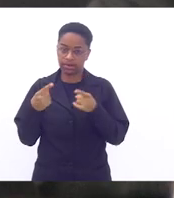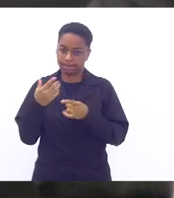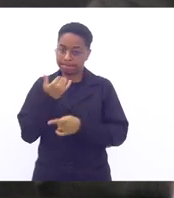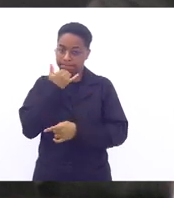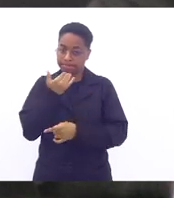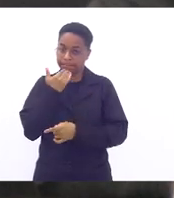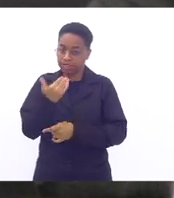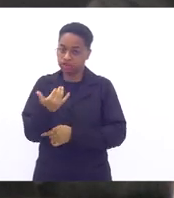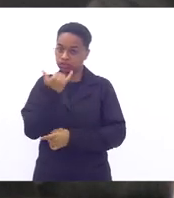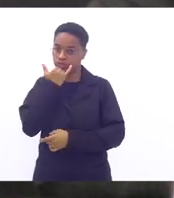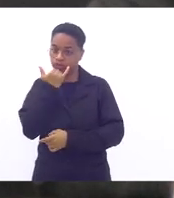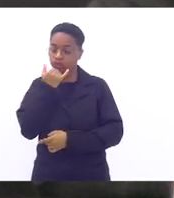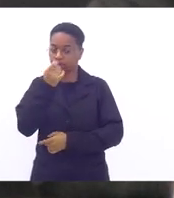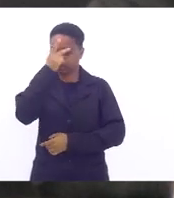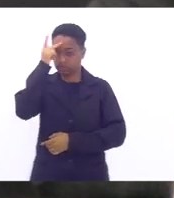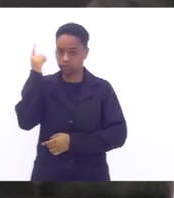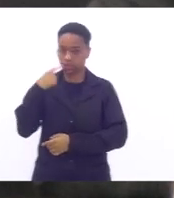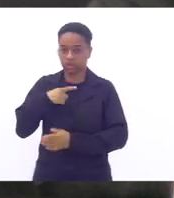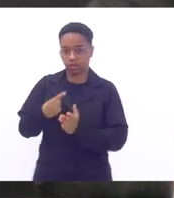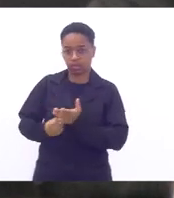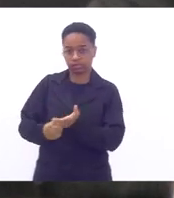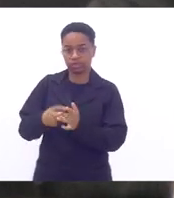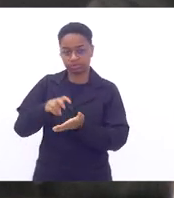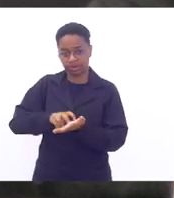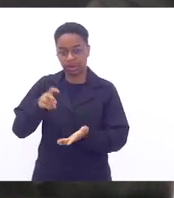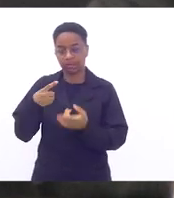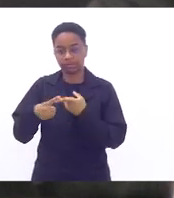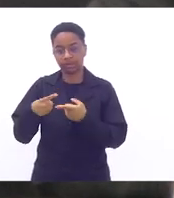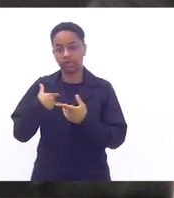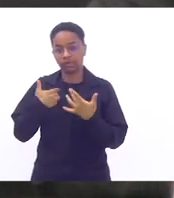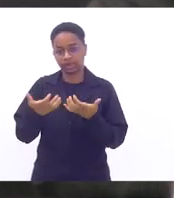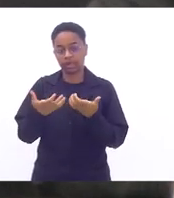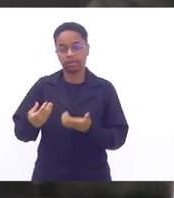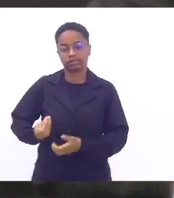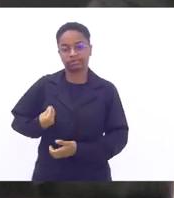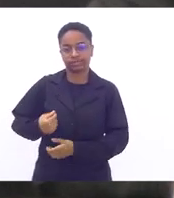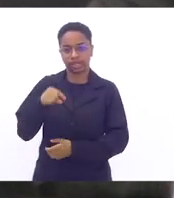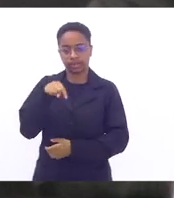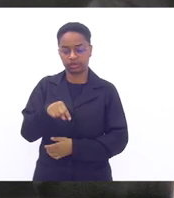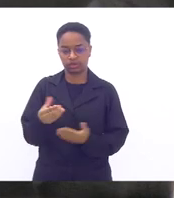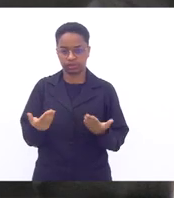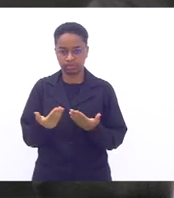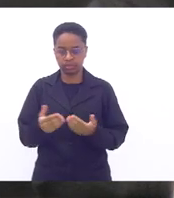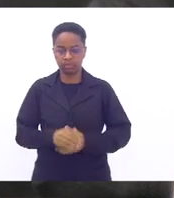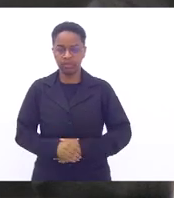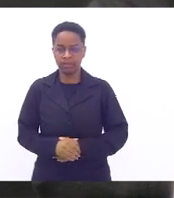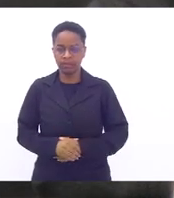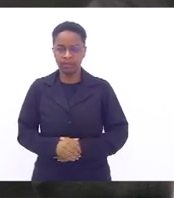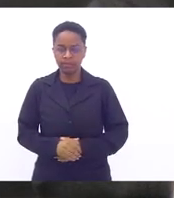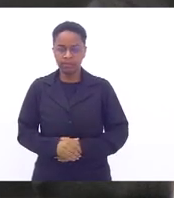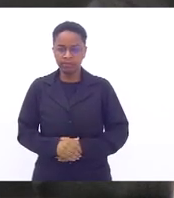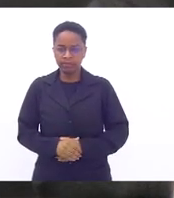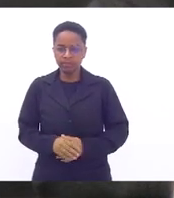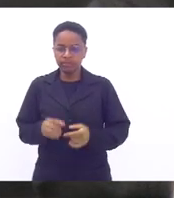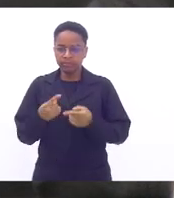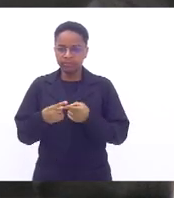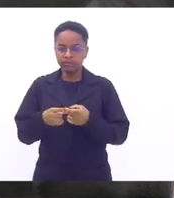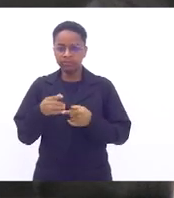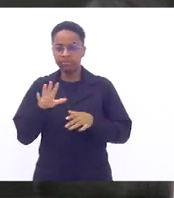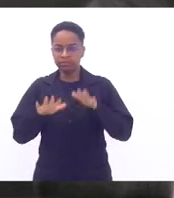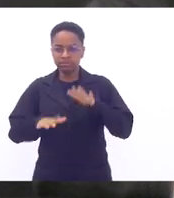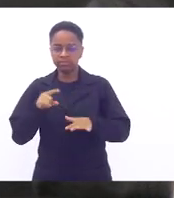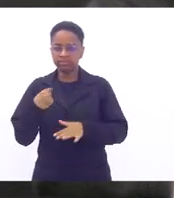no horário da manhã para estar aqui presente porque como eu bem disse nós muitas vezes não